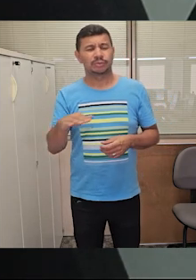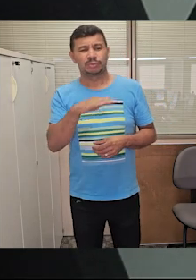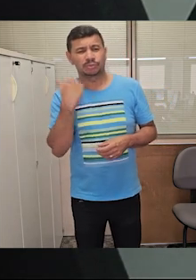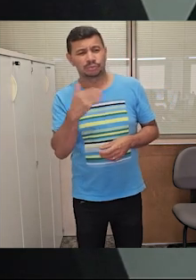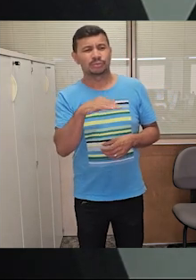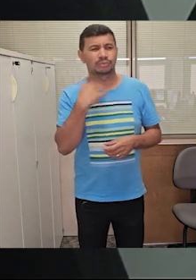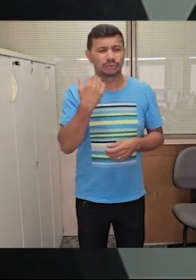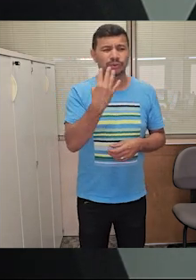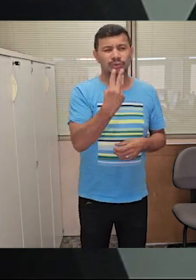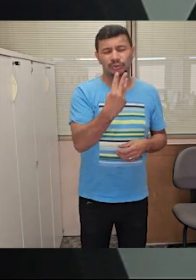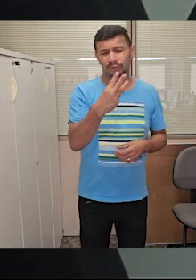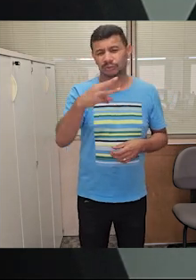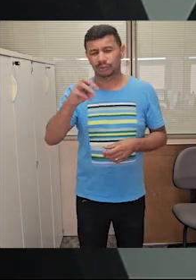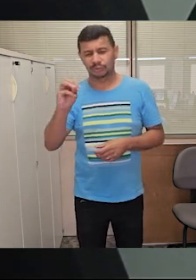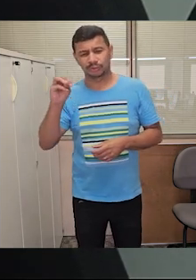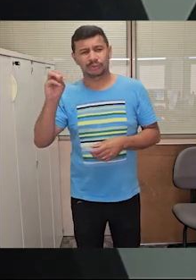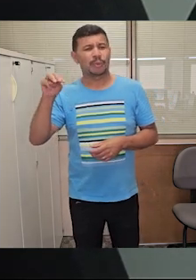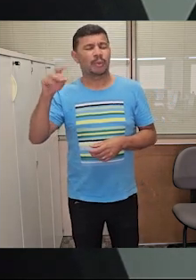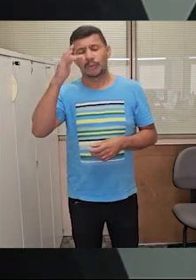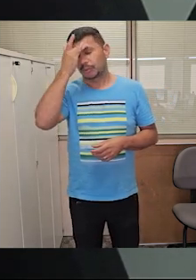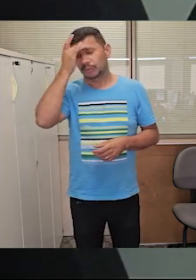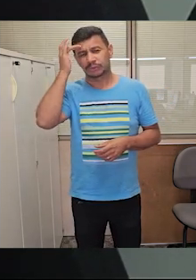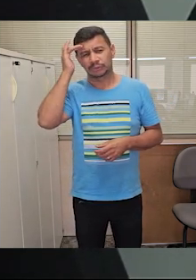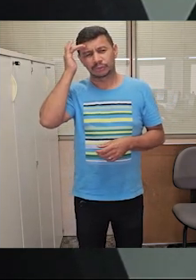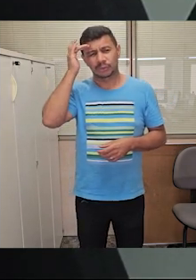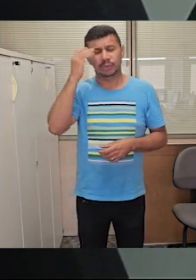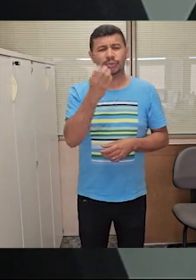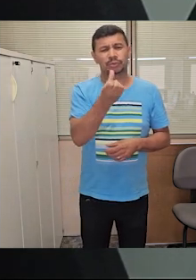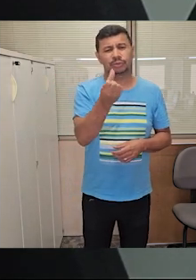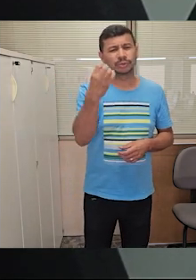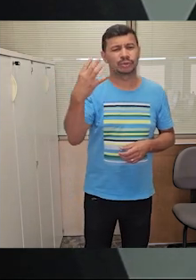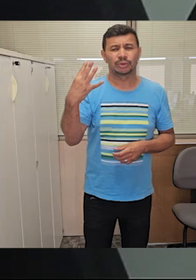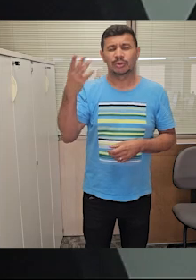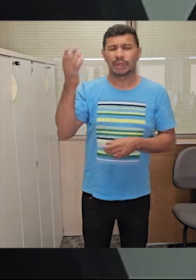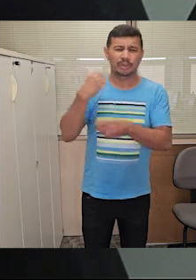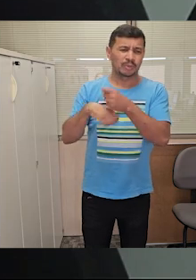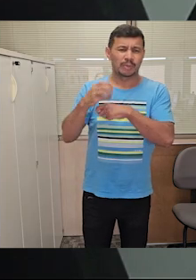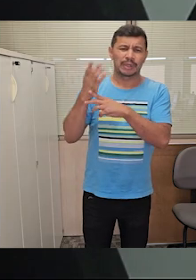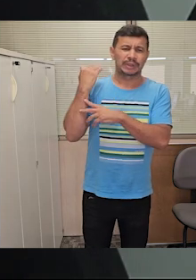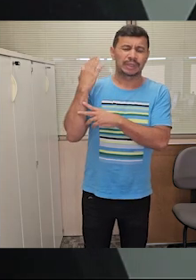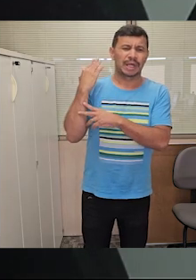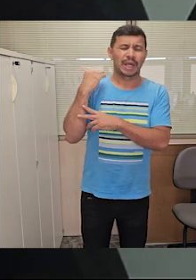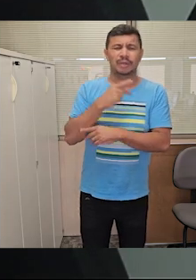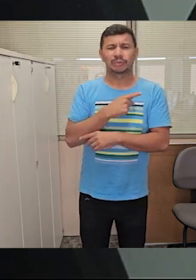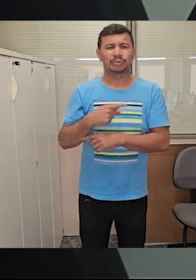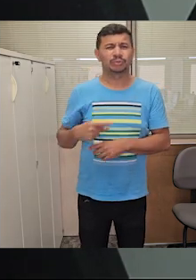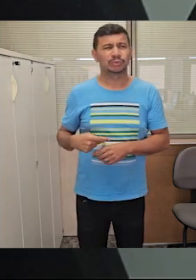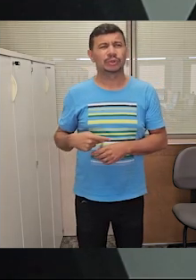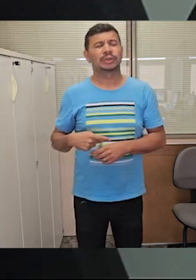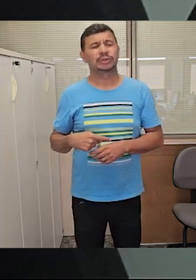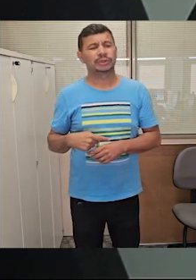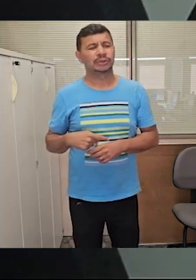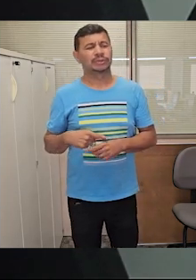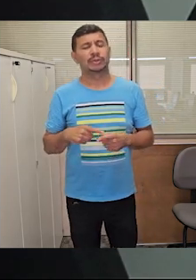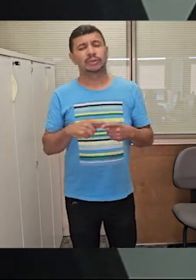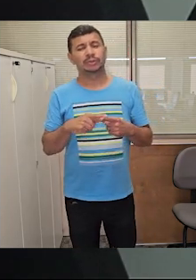mil pessoas. Em 64, o presidente João Goulart foi